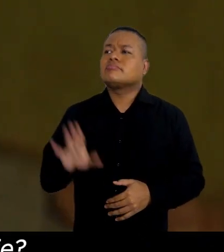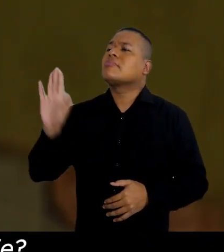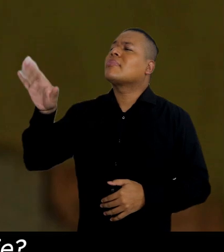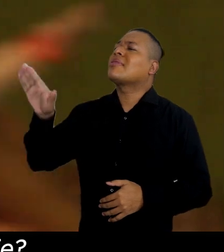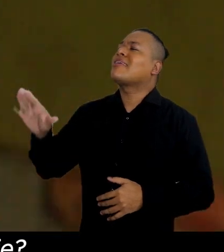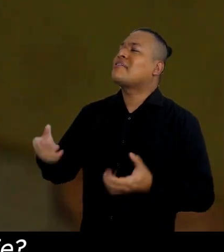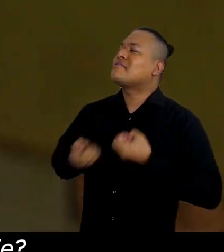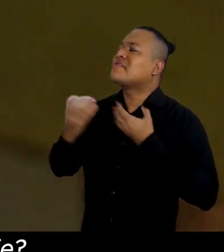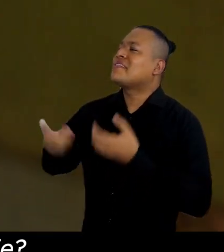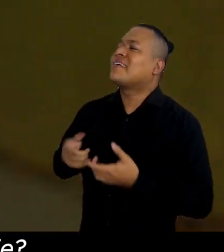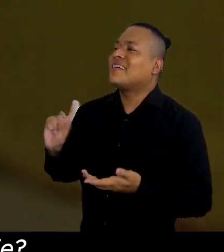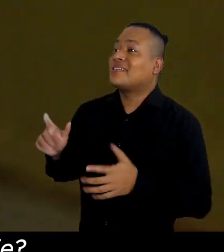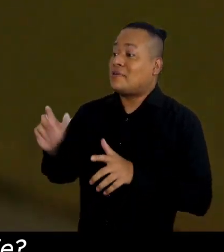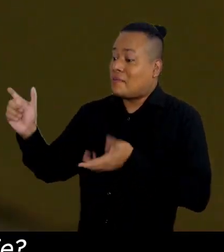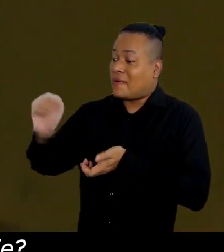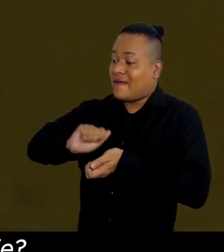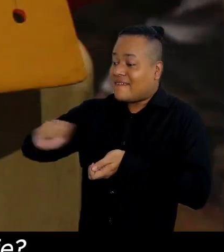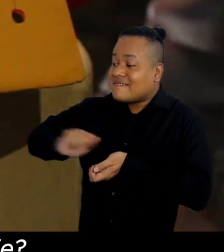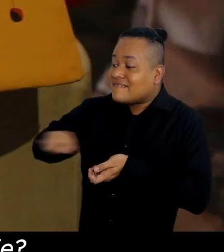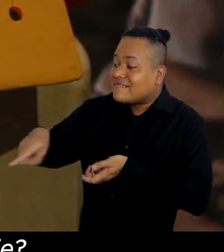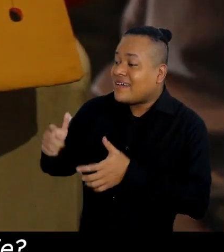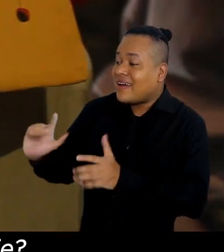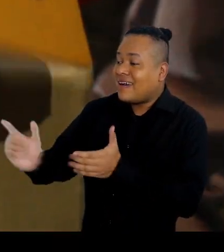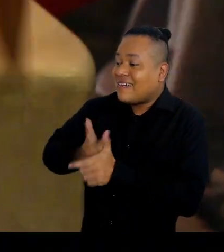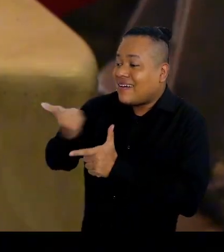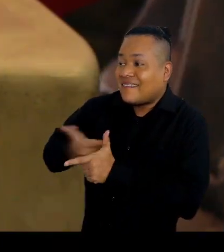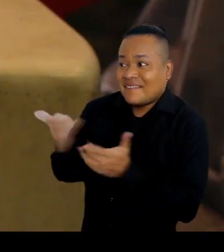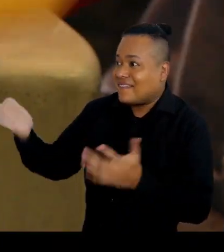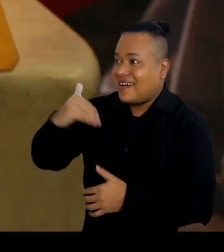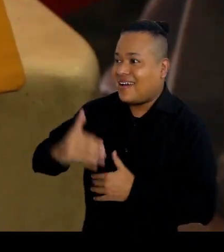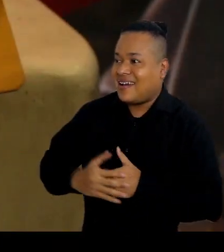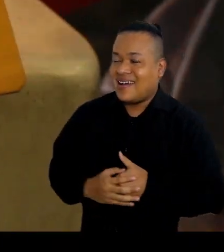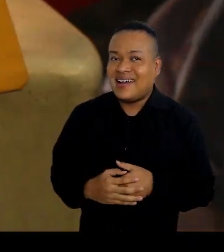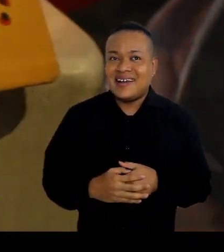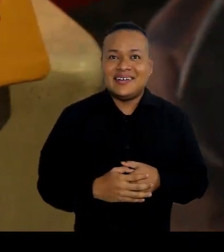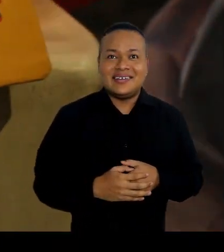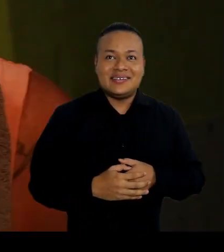Fala aí, poeta. Vamos limpar esse sapato hoje?